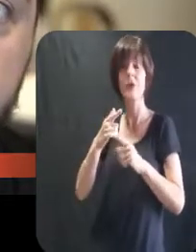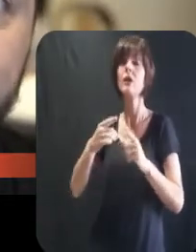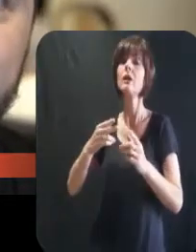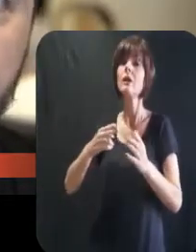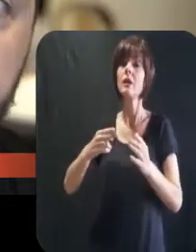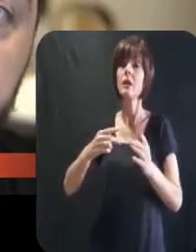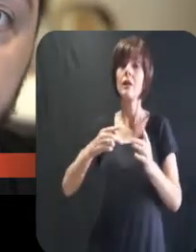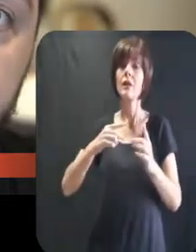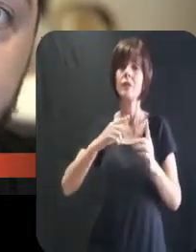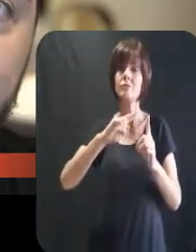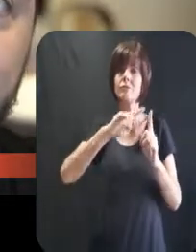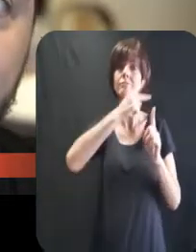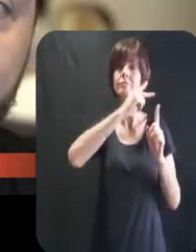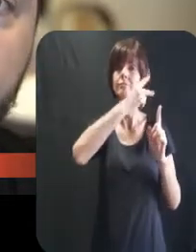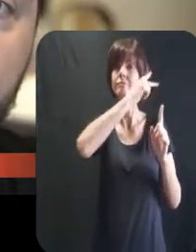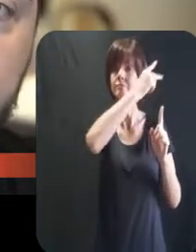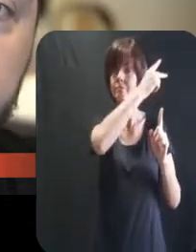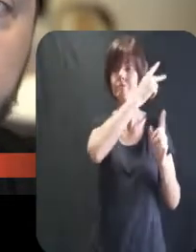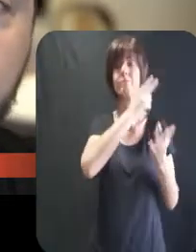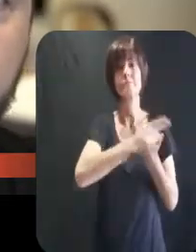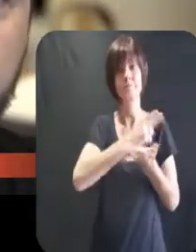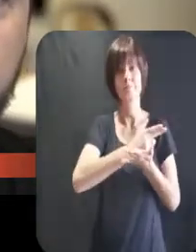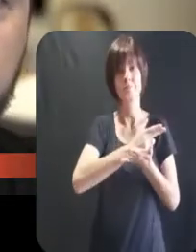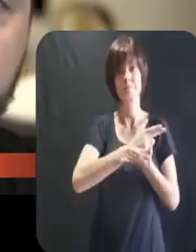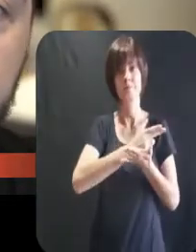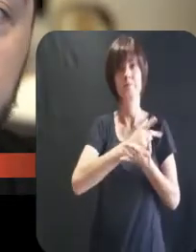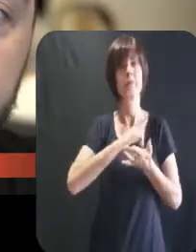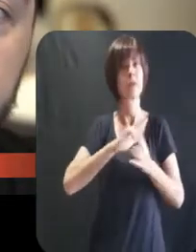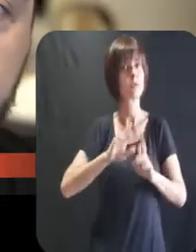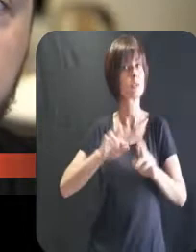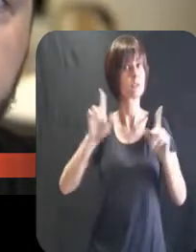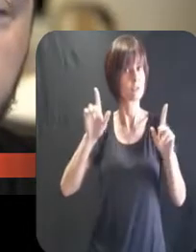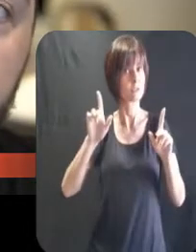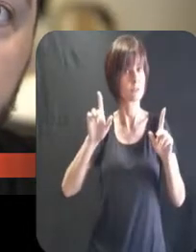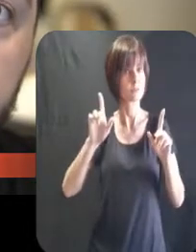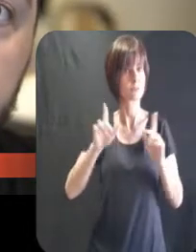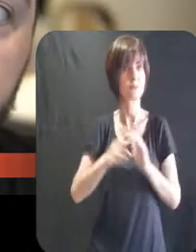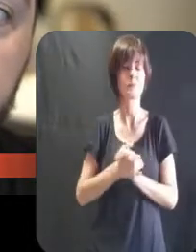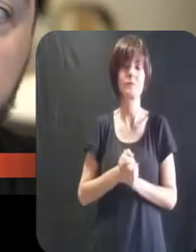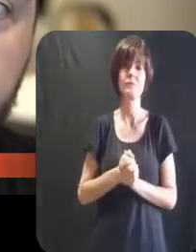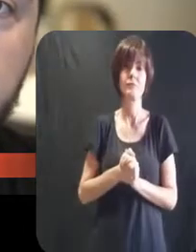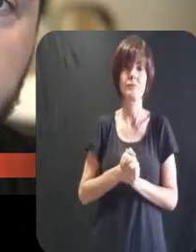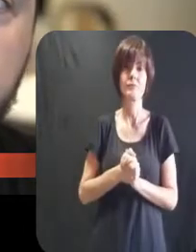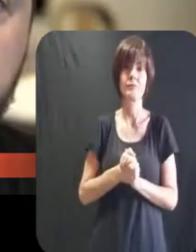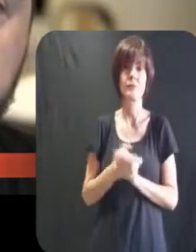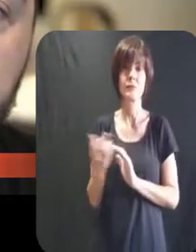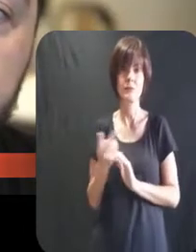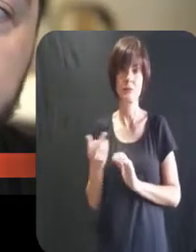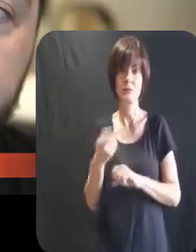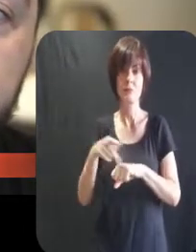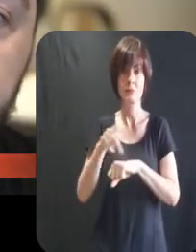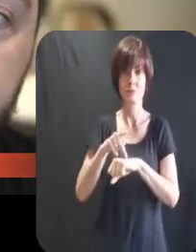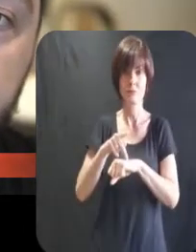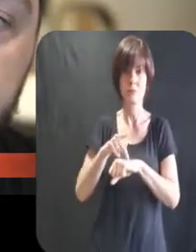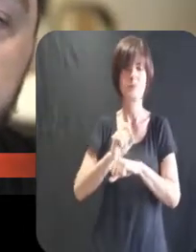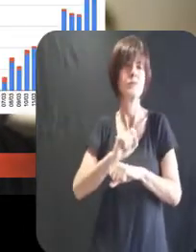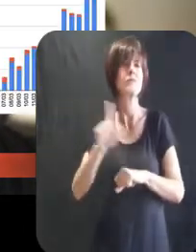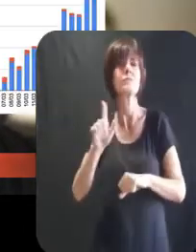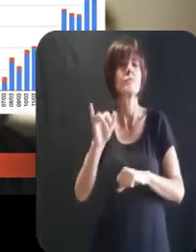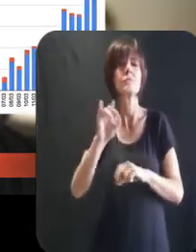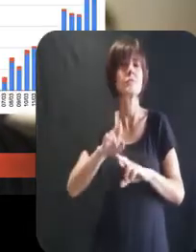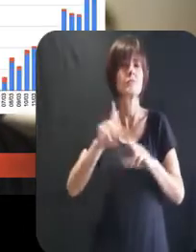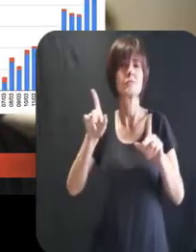pessoas. E esse número de mortes deve continuar aumentando por lá, ok? Só que tem uma diferença muito